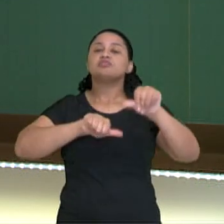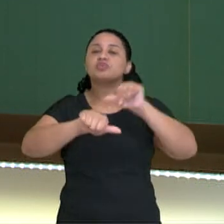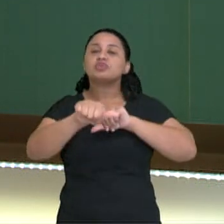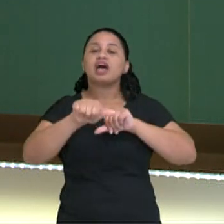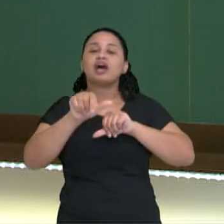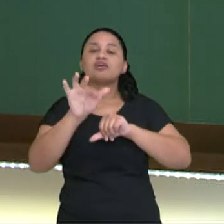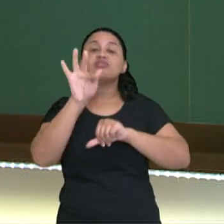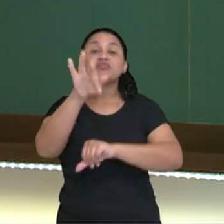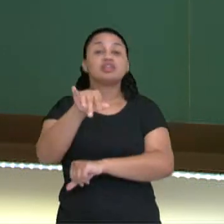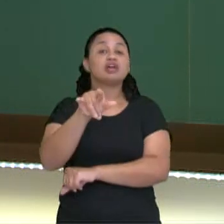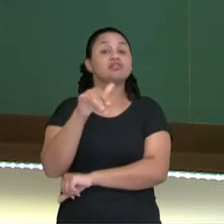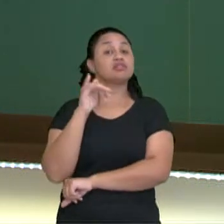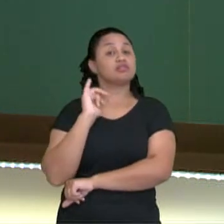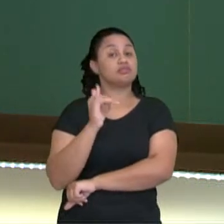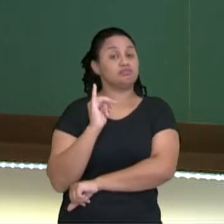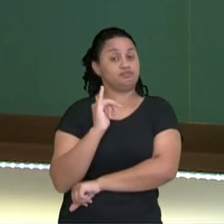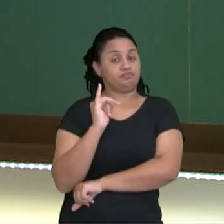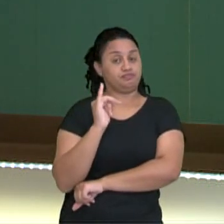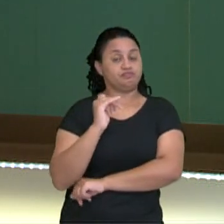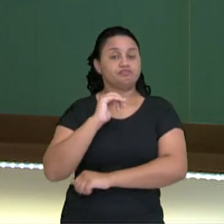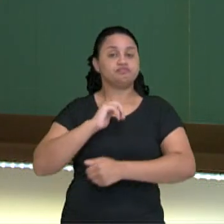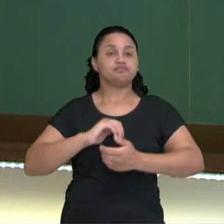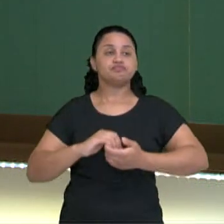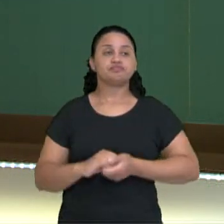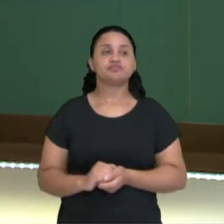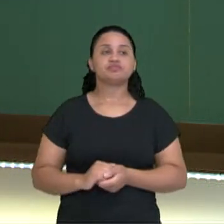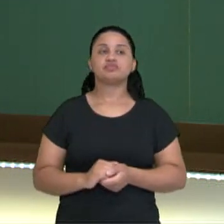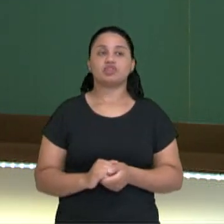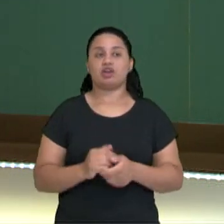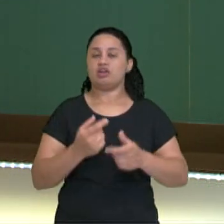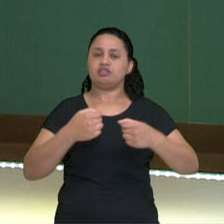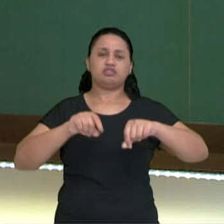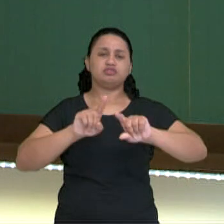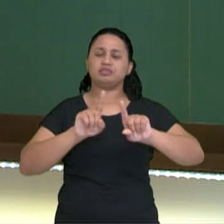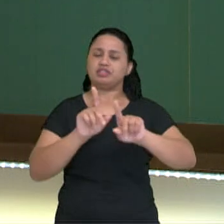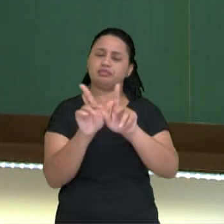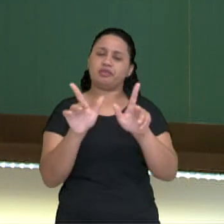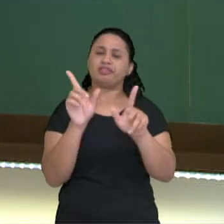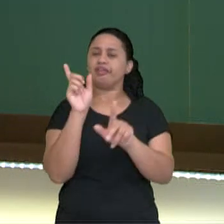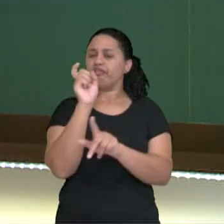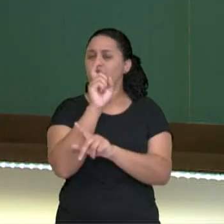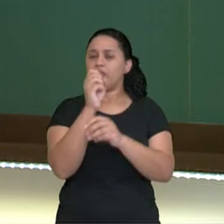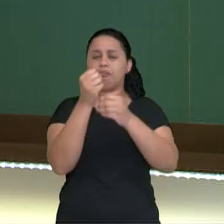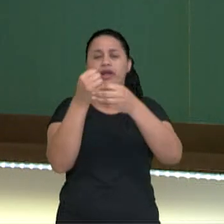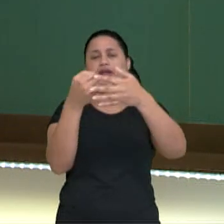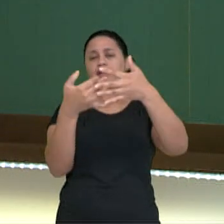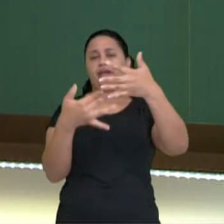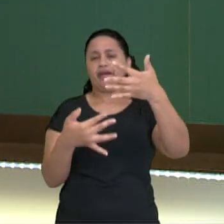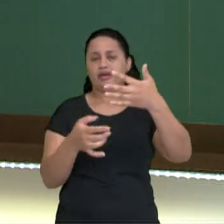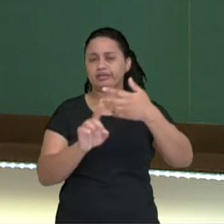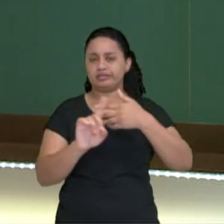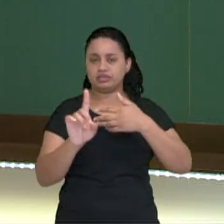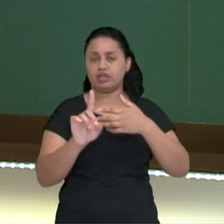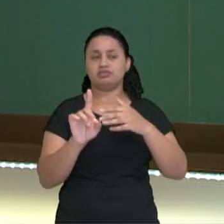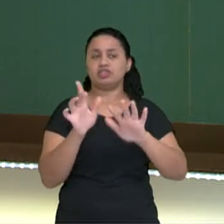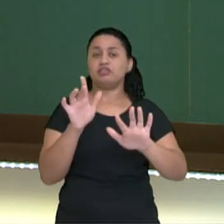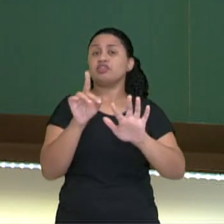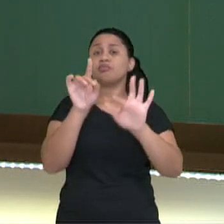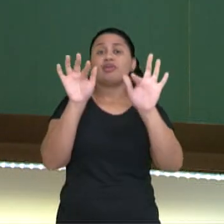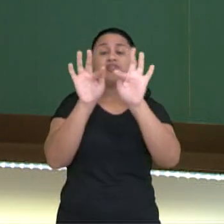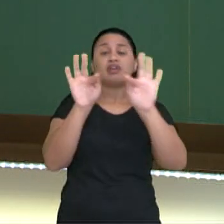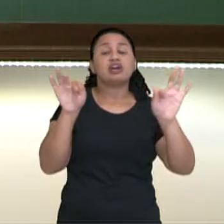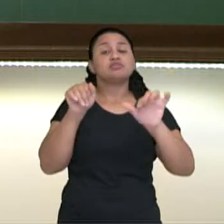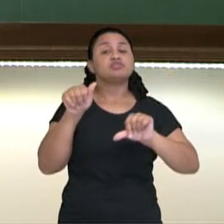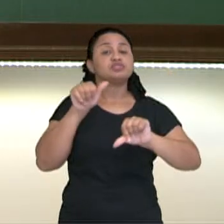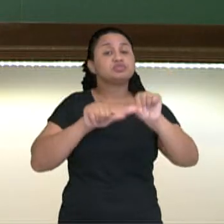o final da história. E não precisa ser nada muito complexo. Muitas vezes somente uma frase pode mudar